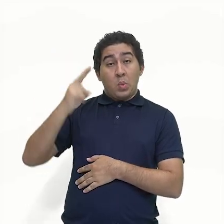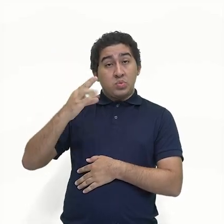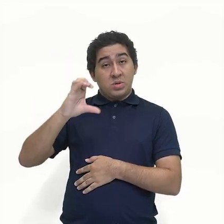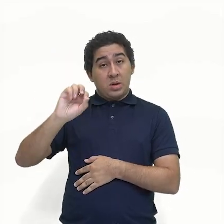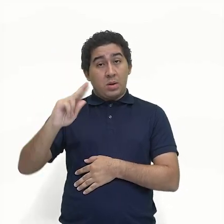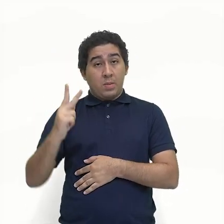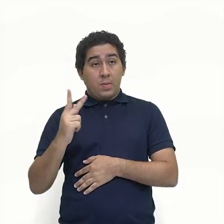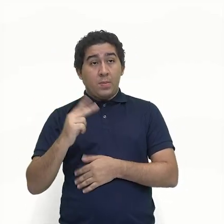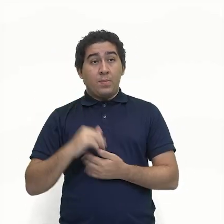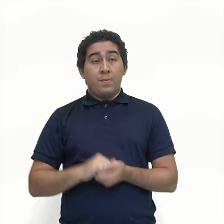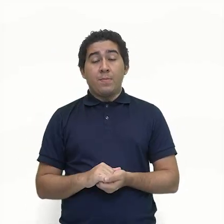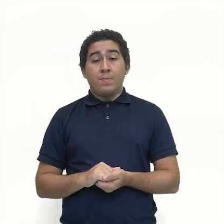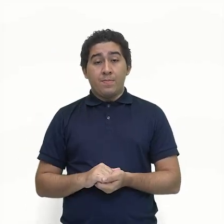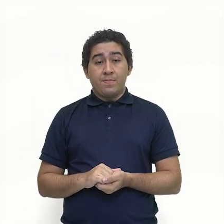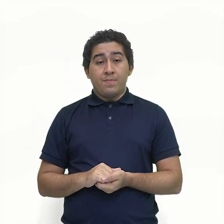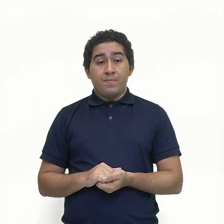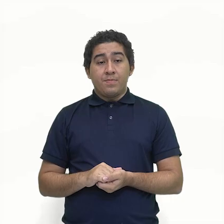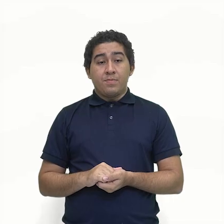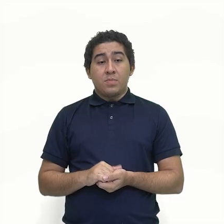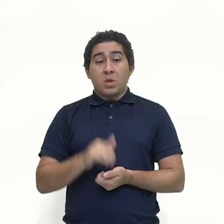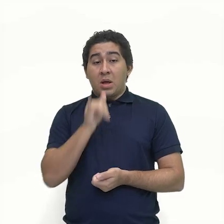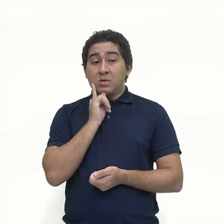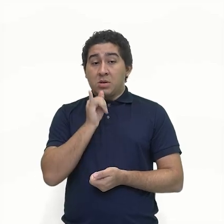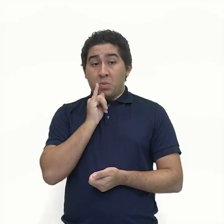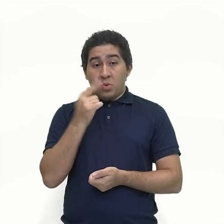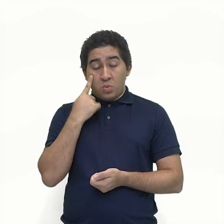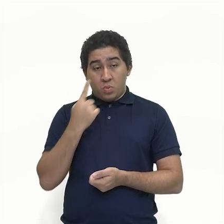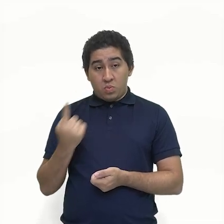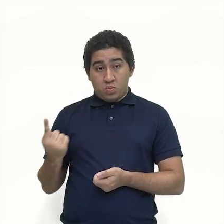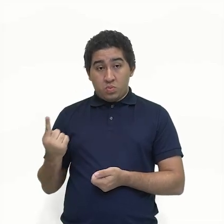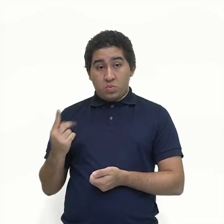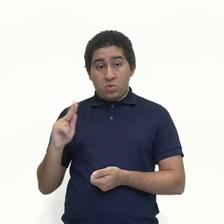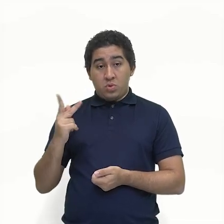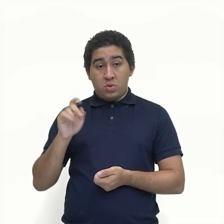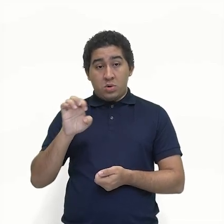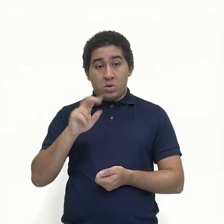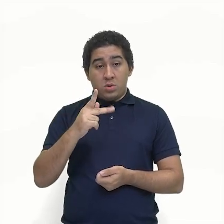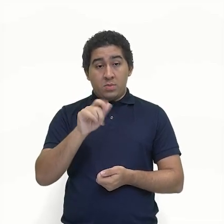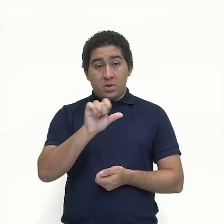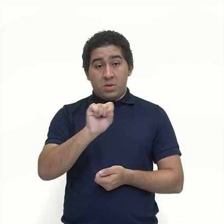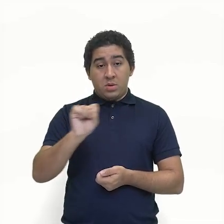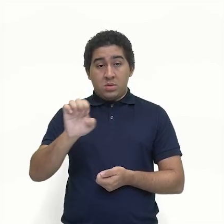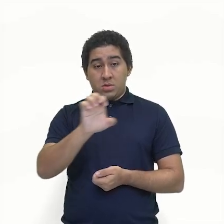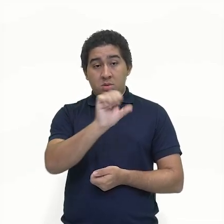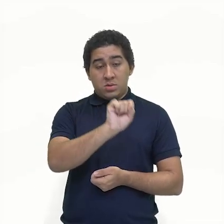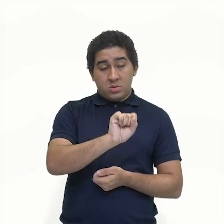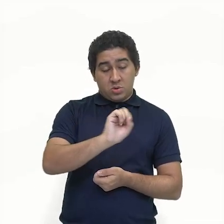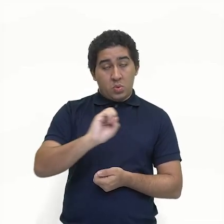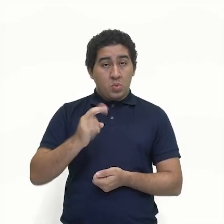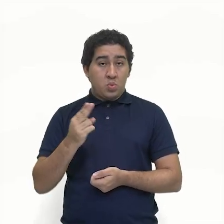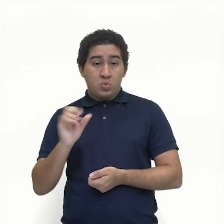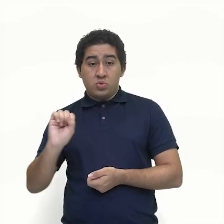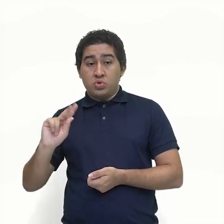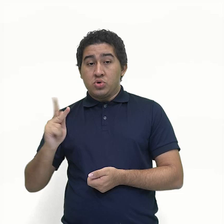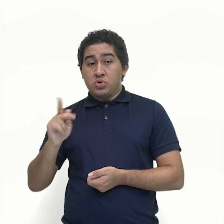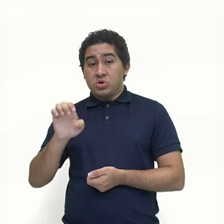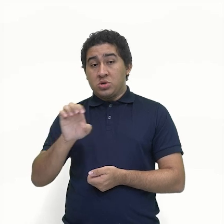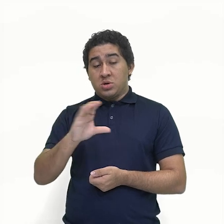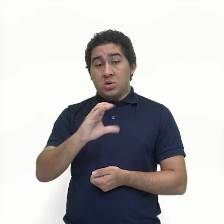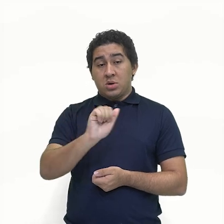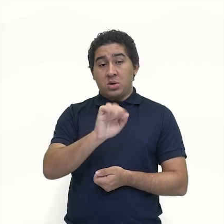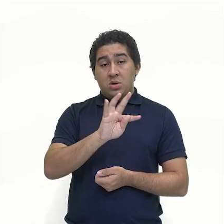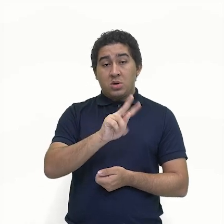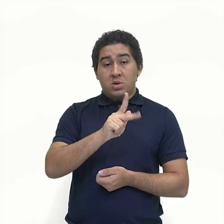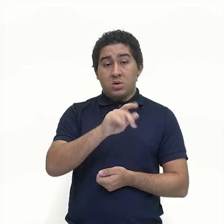SH ou CH. Olha aqui os exemplos, ó. He passes, she catches, he